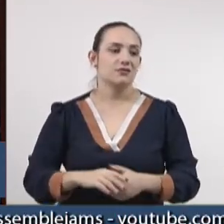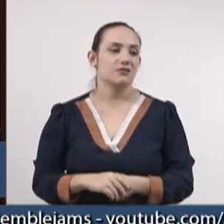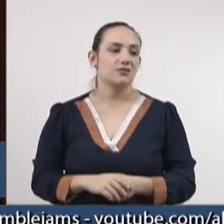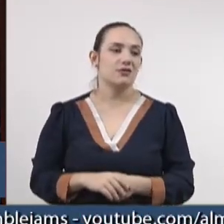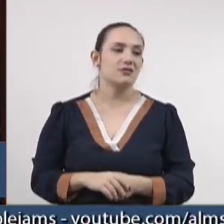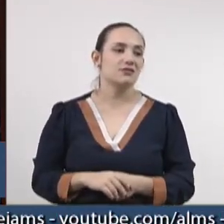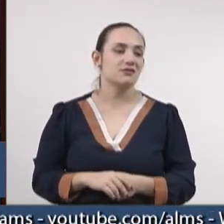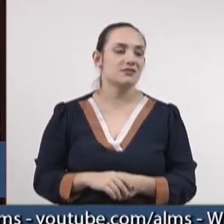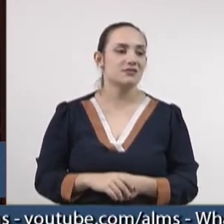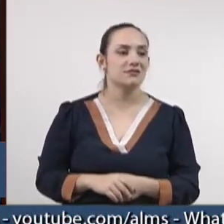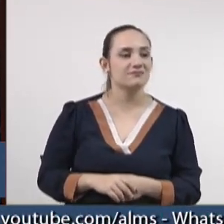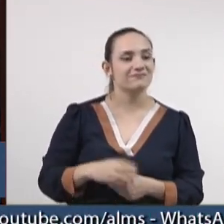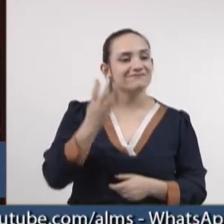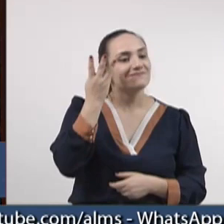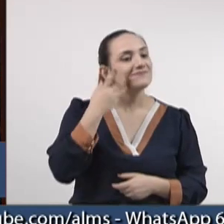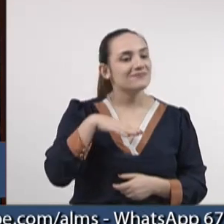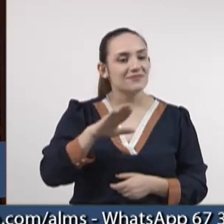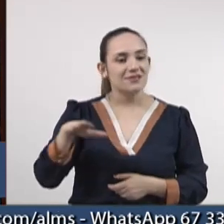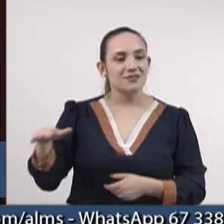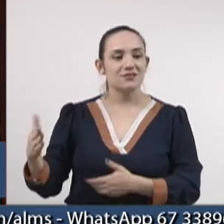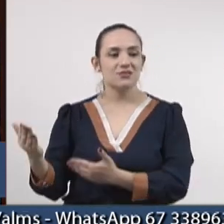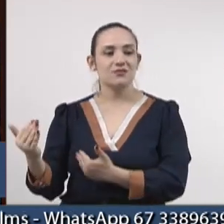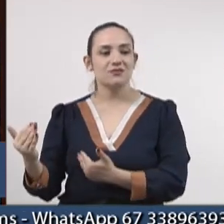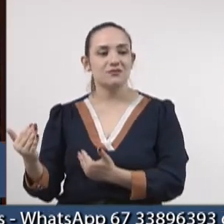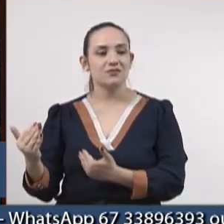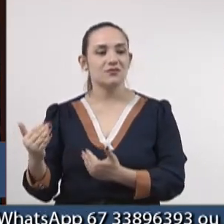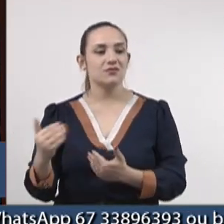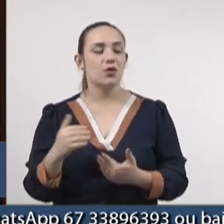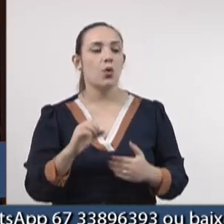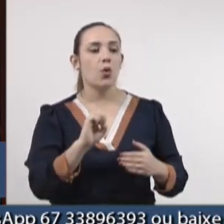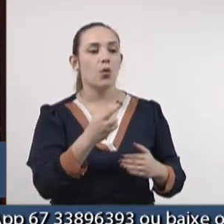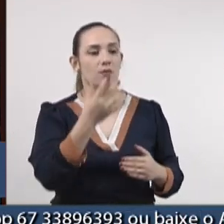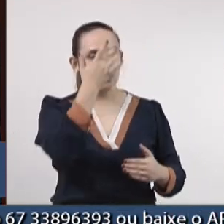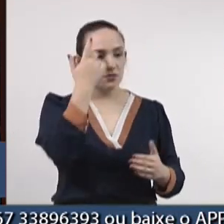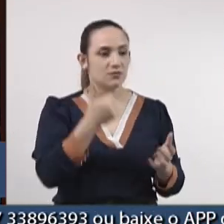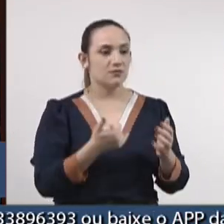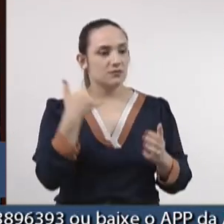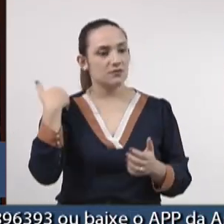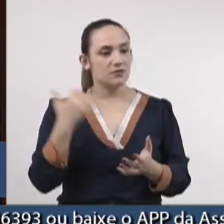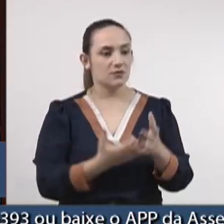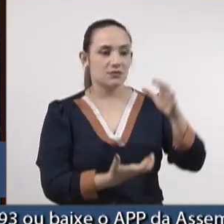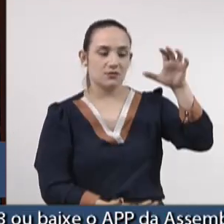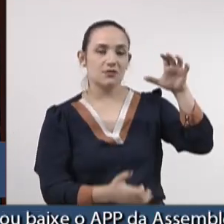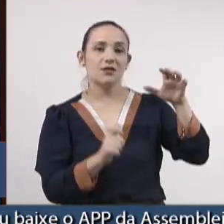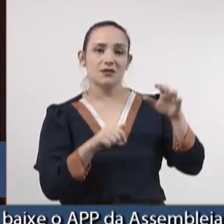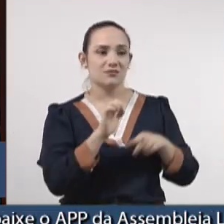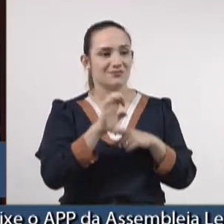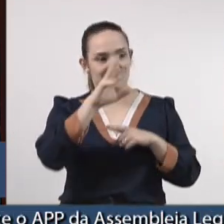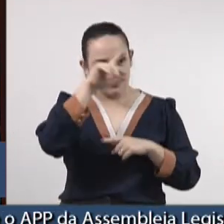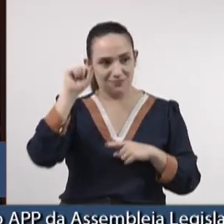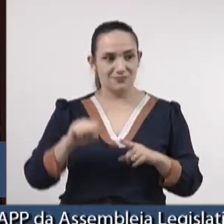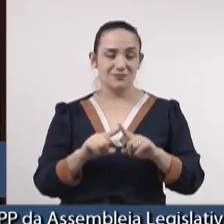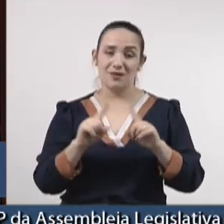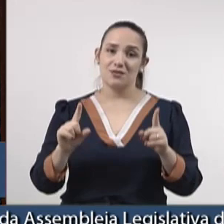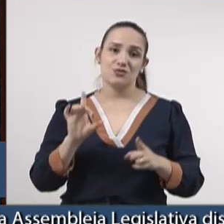da Criança e Adolescente da pessoa idosa no estado de Mato Grosso do Sul e apenas